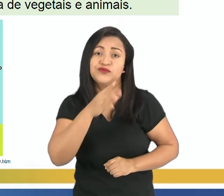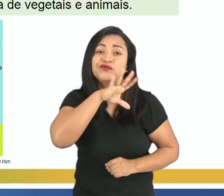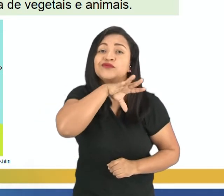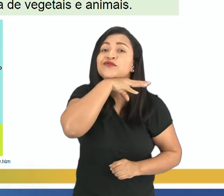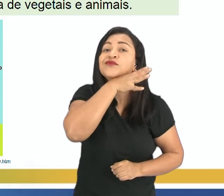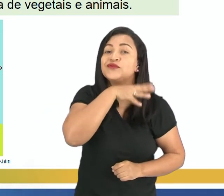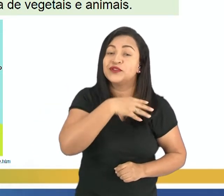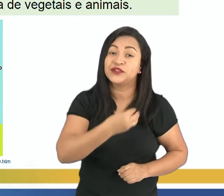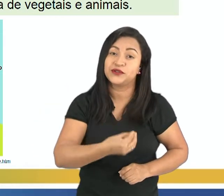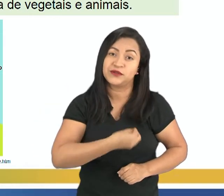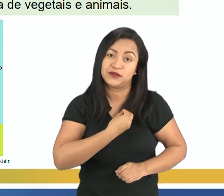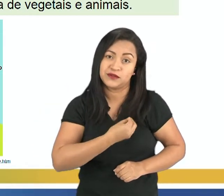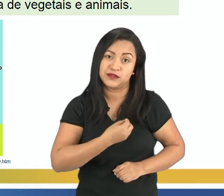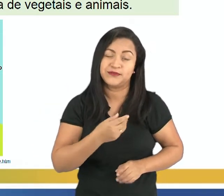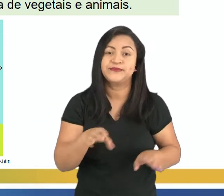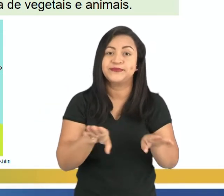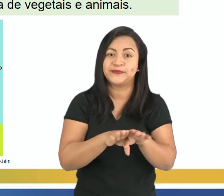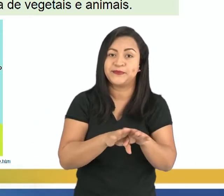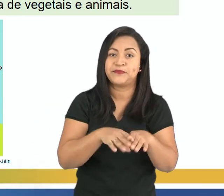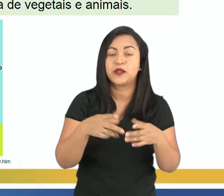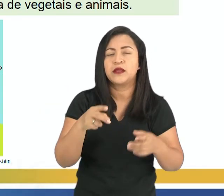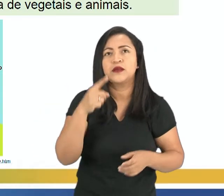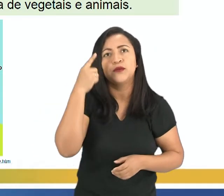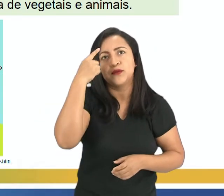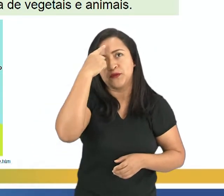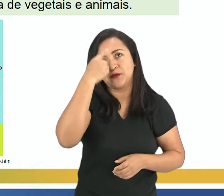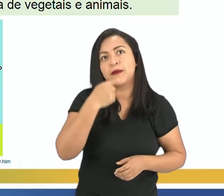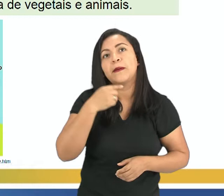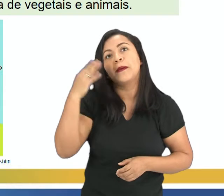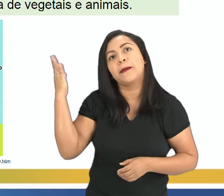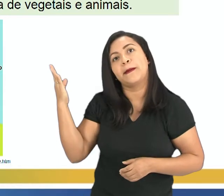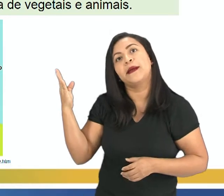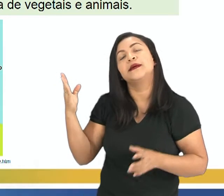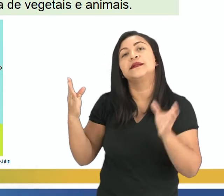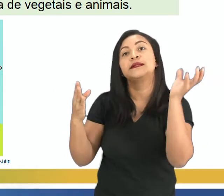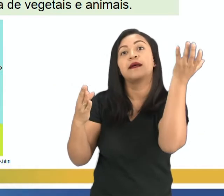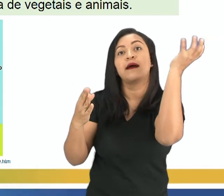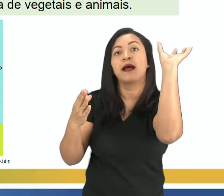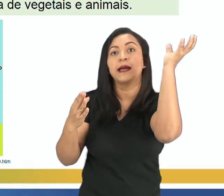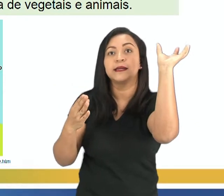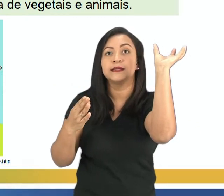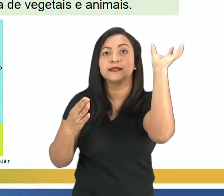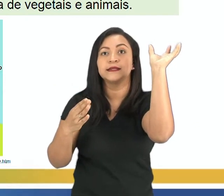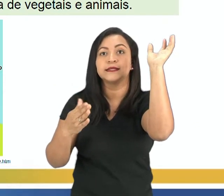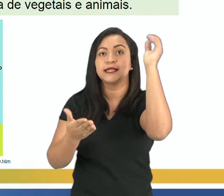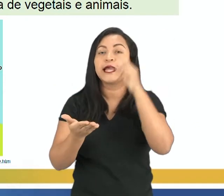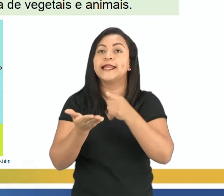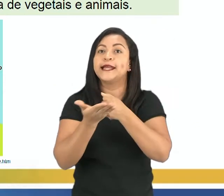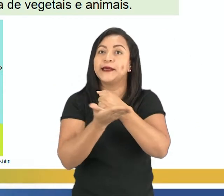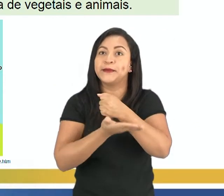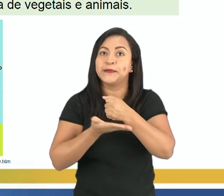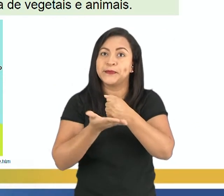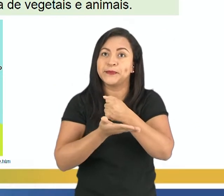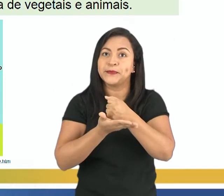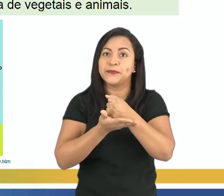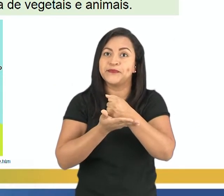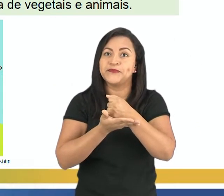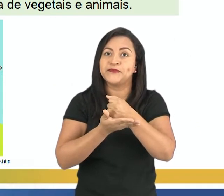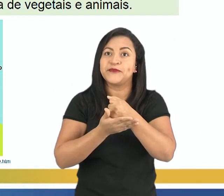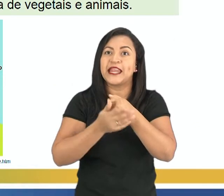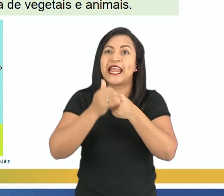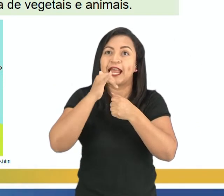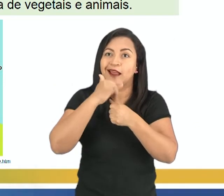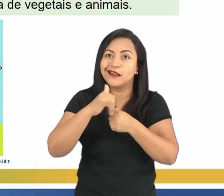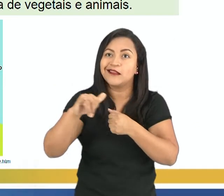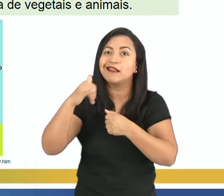observarem na imagem, a planta ela está ali na base e a partir dela, essa energia através da